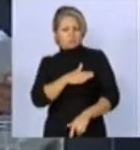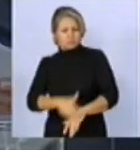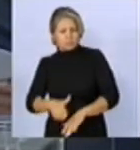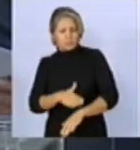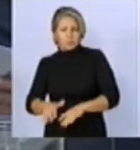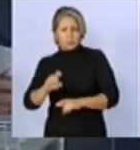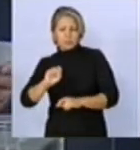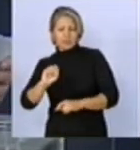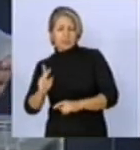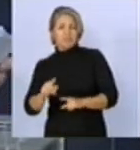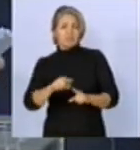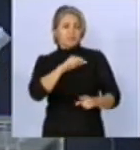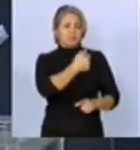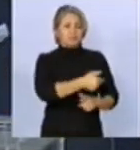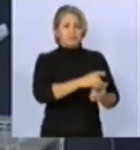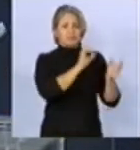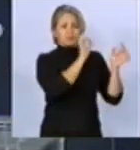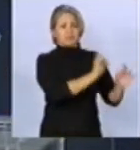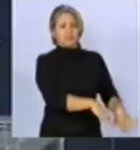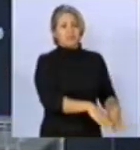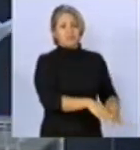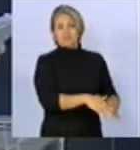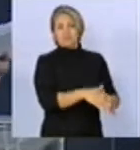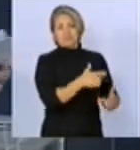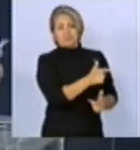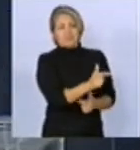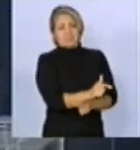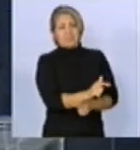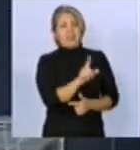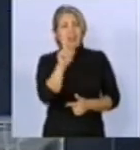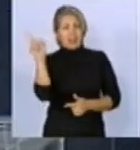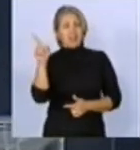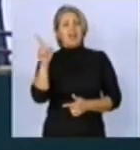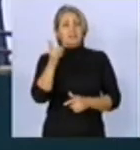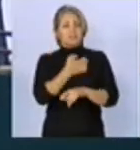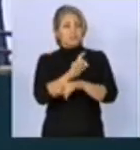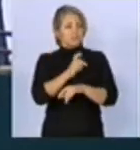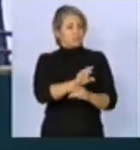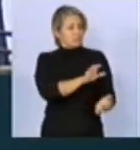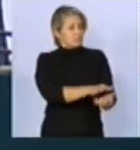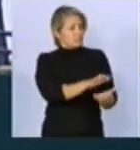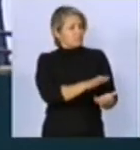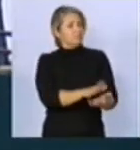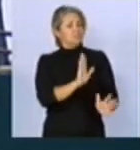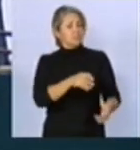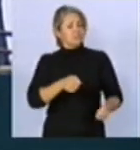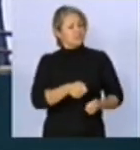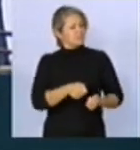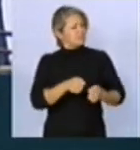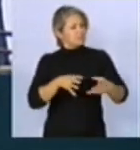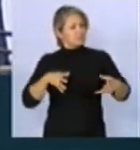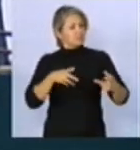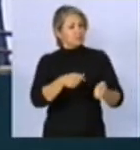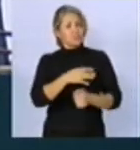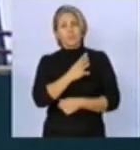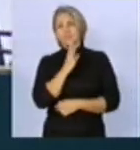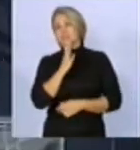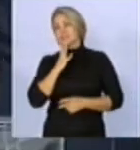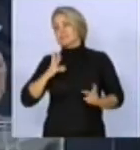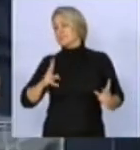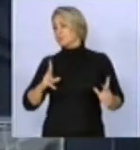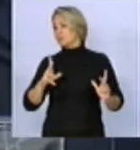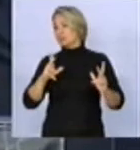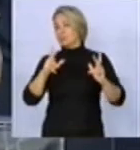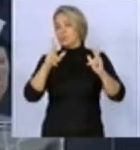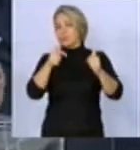se não existe nós já nós já lá em Pernambuco já tentamos de tudo que já conhecemos todas